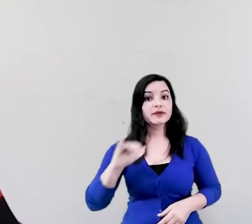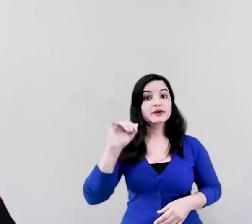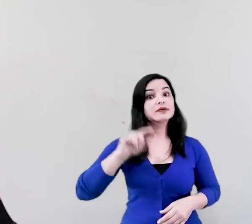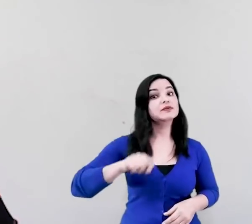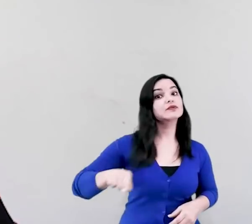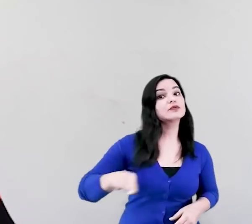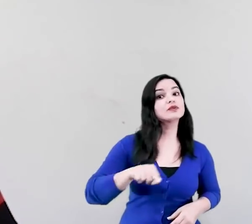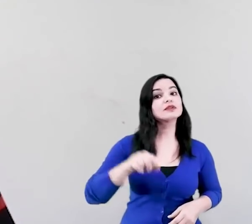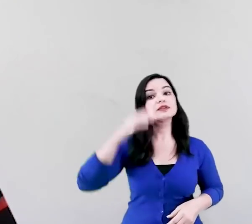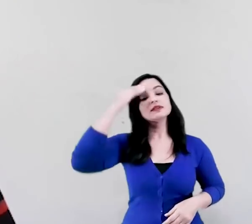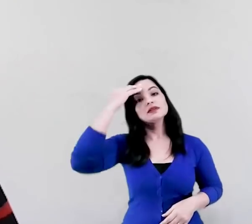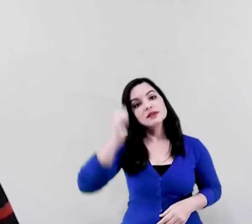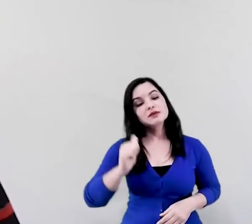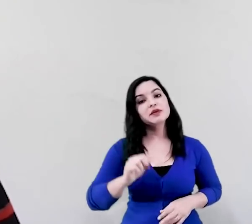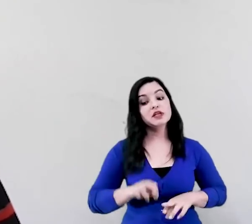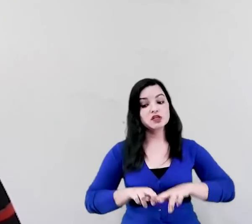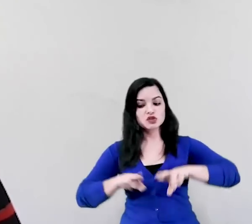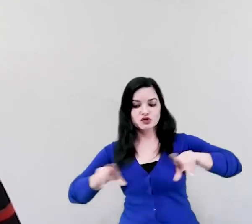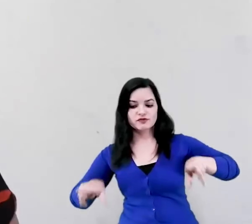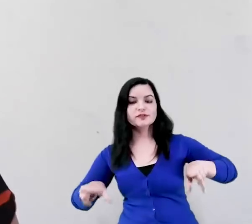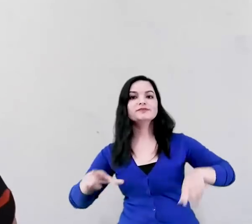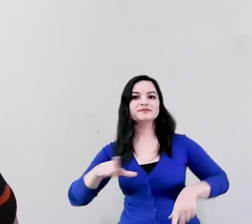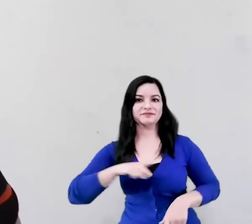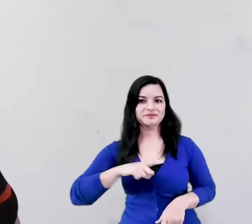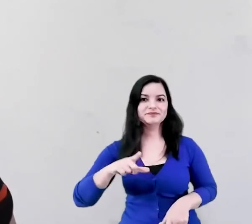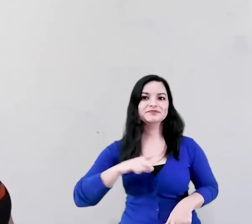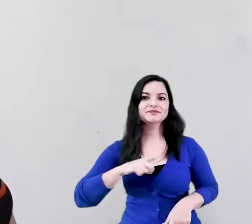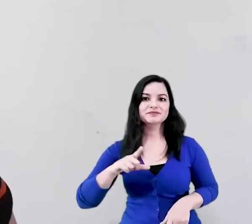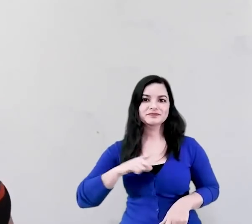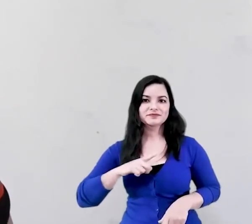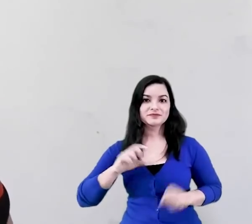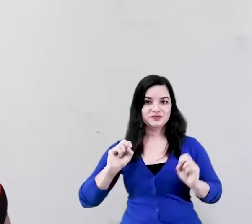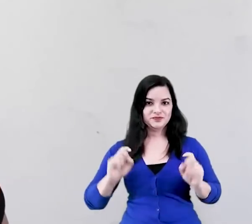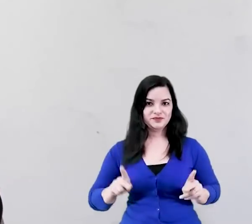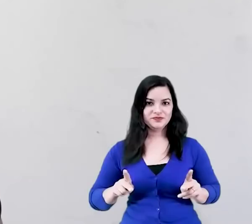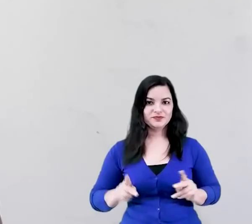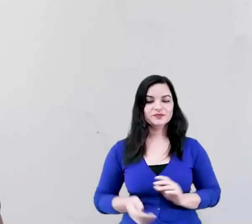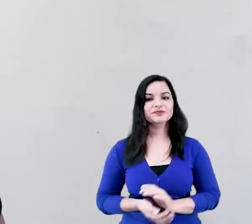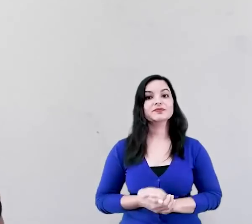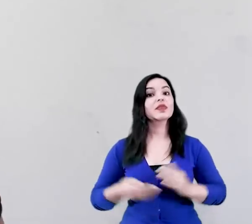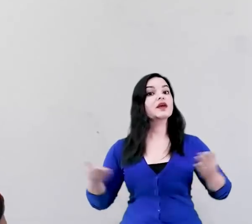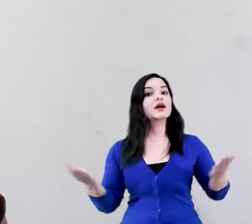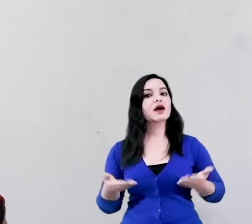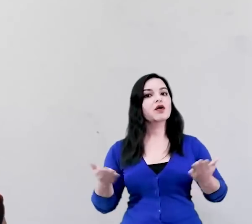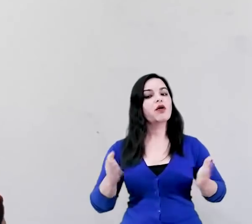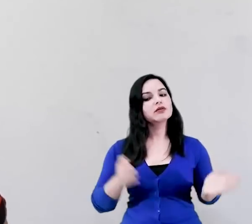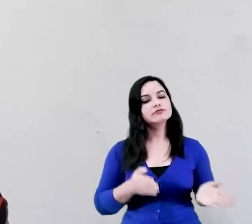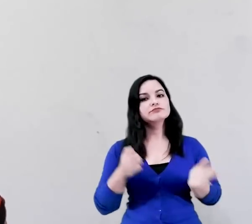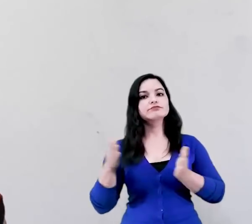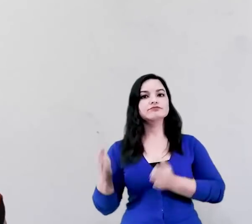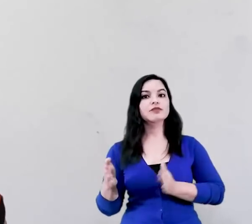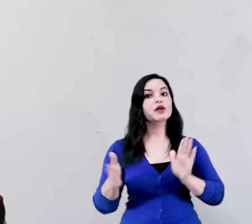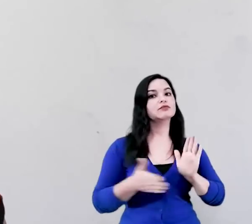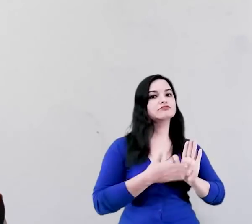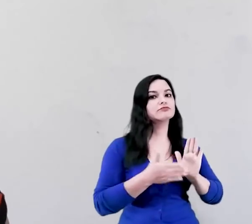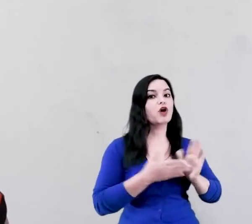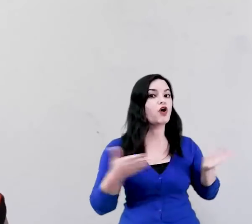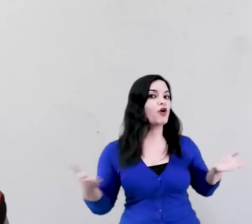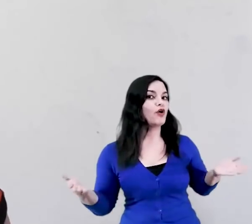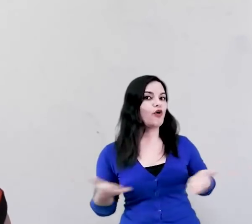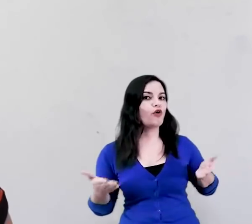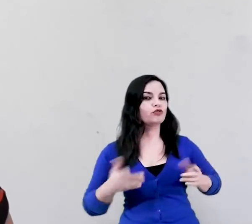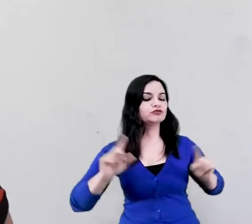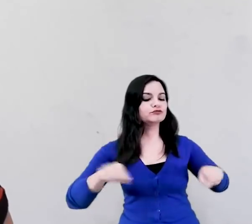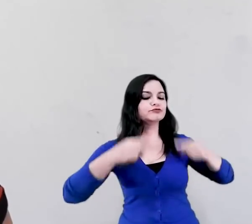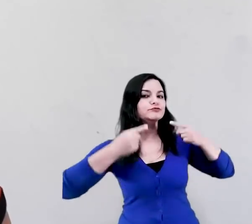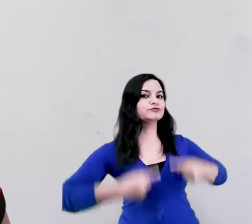essa diferença, ela existe. Vamos agora para a proposta do nosso desafio, que